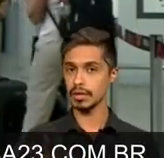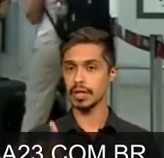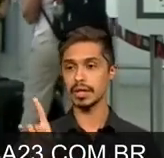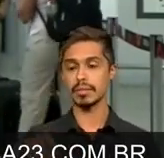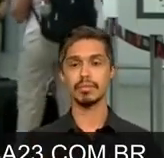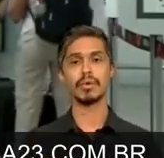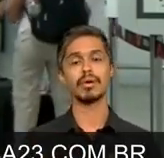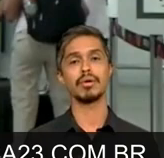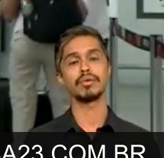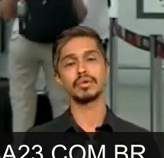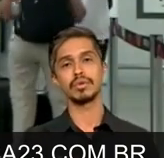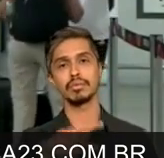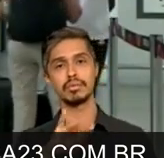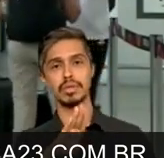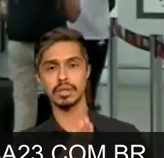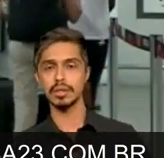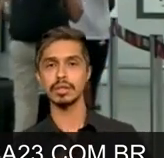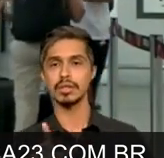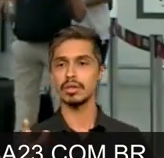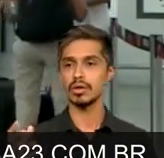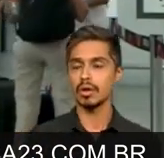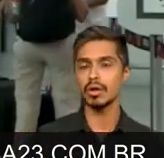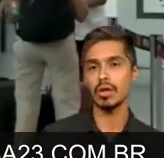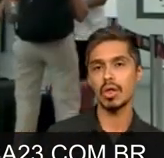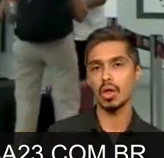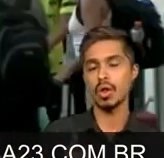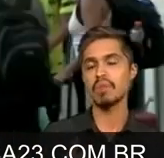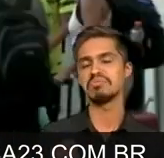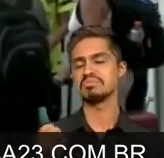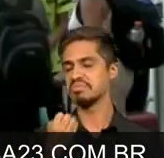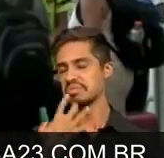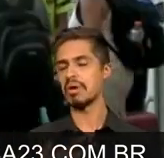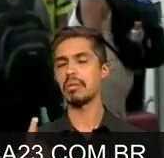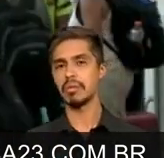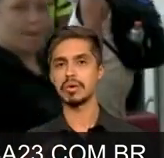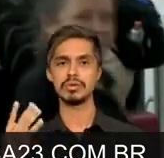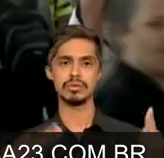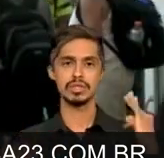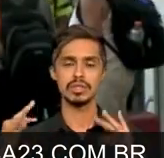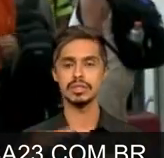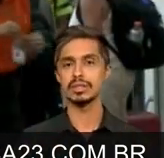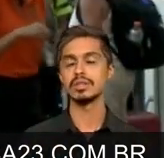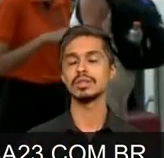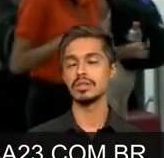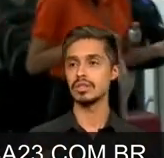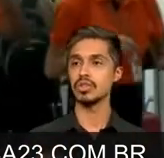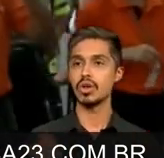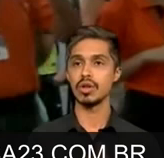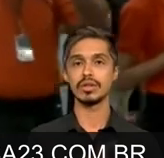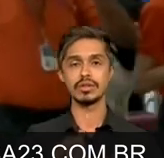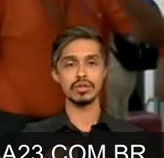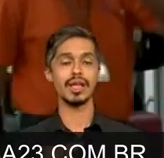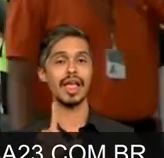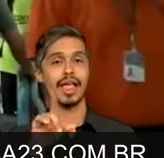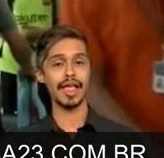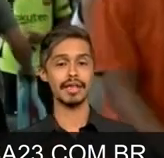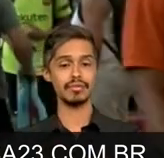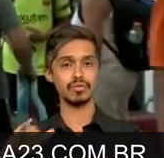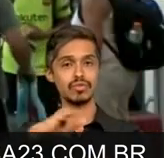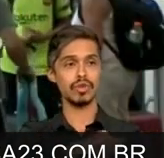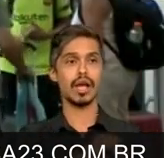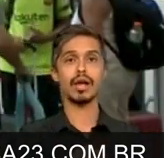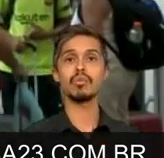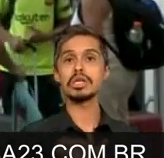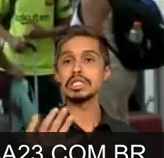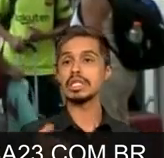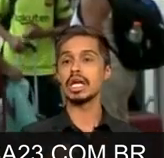gente tem hoje, né, um nível de arrecadação com o turismo muito significativo. Nosso maior desafio, como você me pergunta, é a conexão aérea. É ampliar o número de